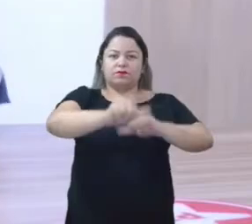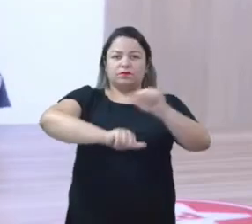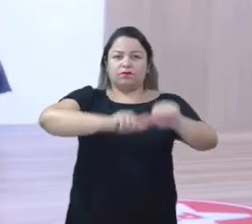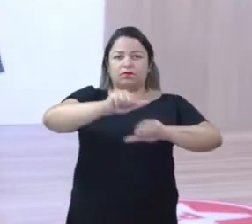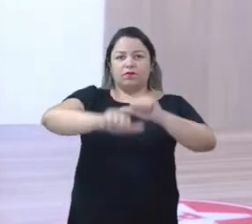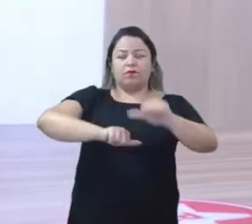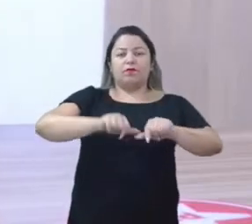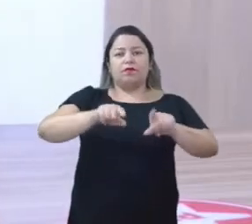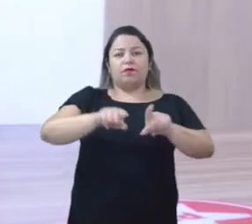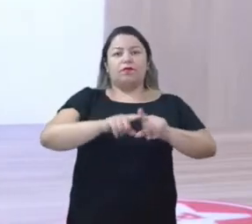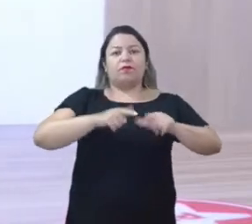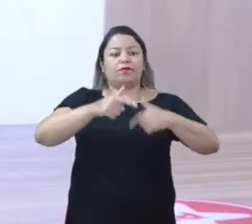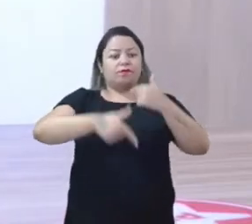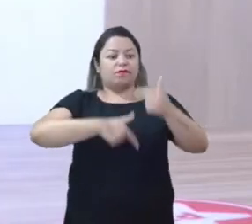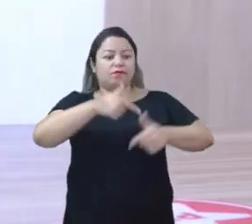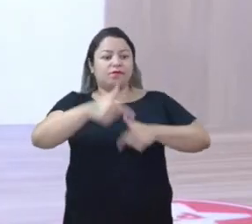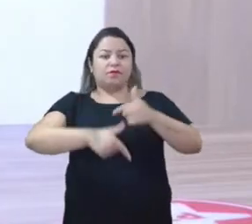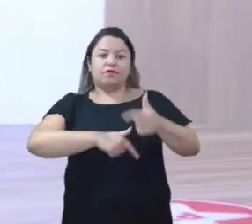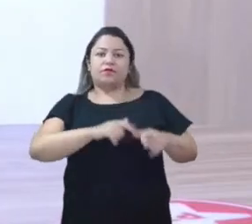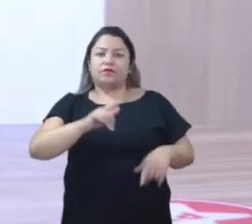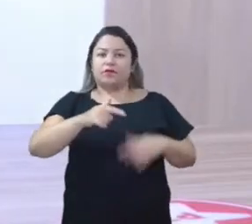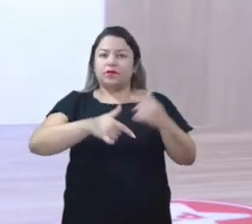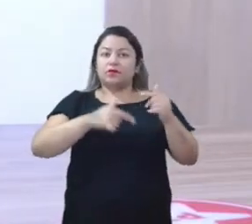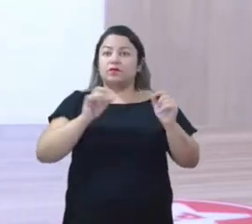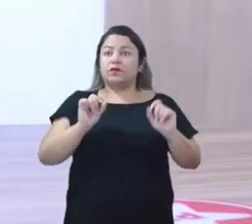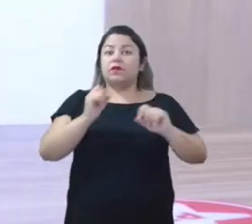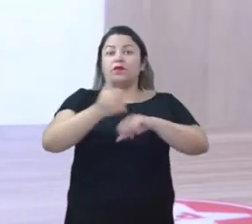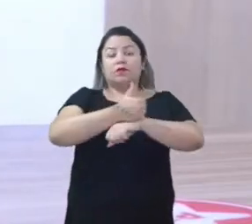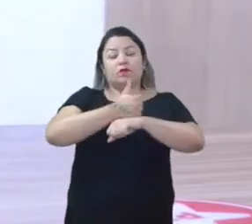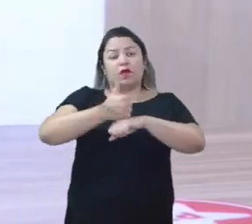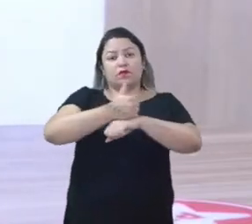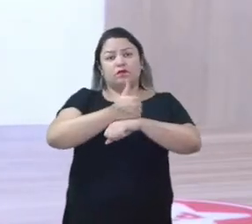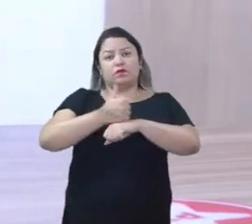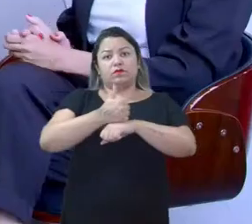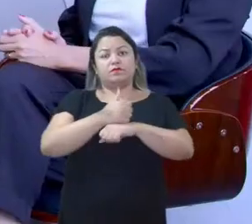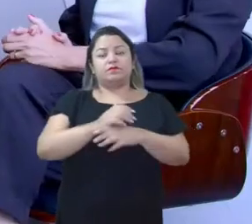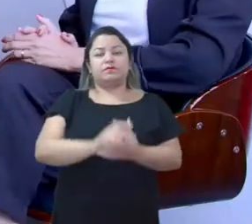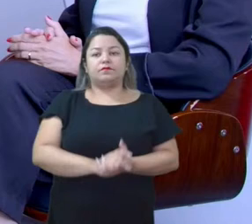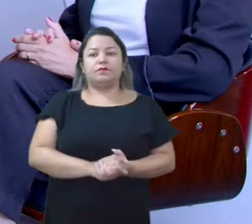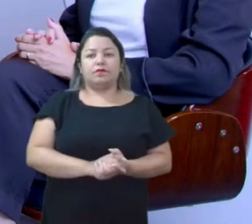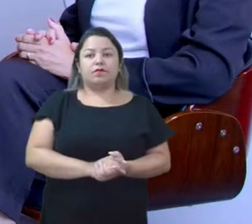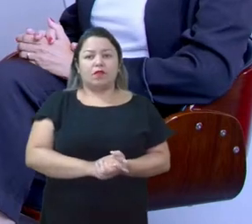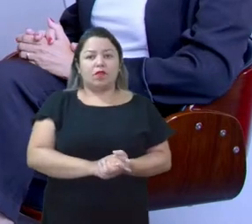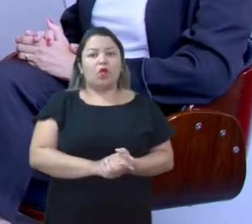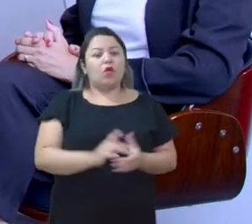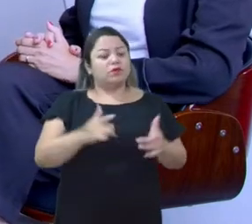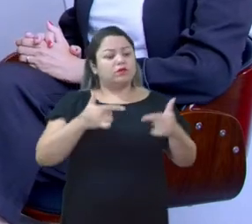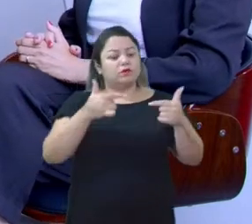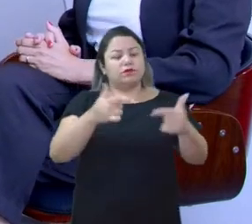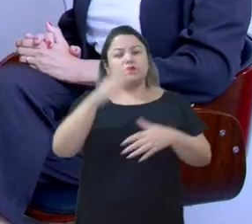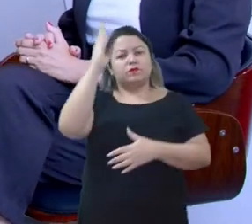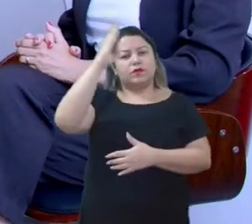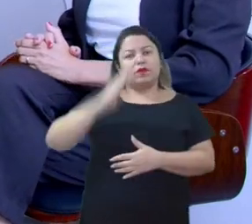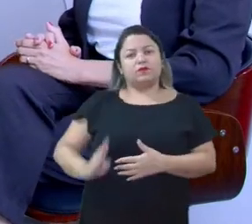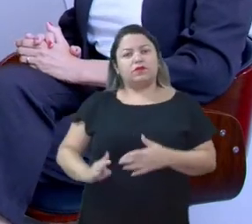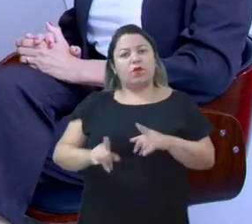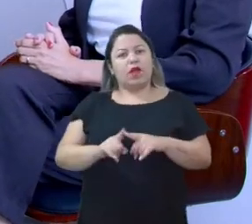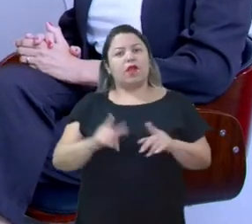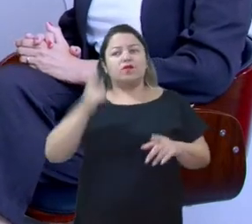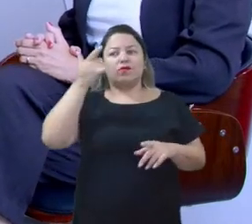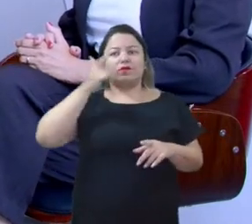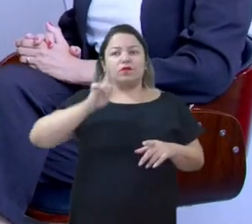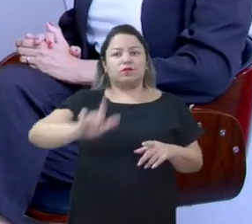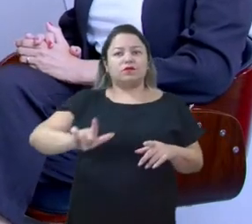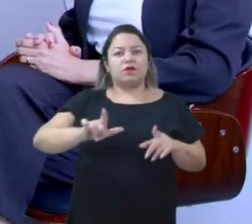trabalho são muito dinâmicas. O trabalhador tem que se qualificar. Porque tem uma coisa, Larissa, o grande desafio do Brasil é